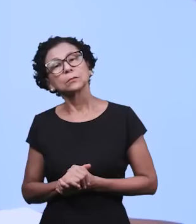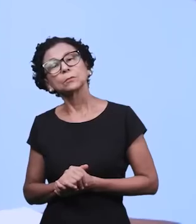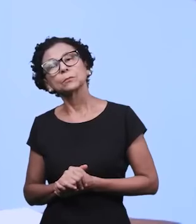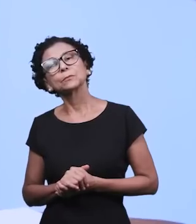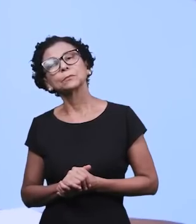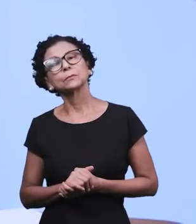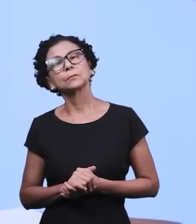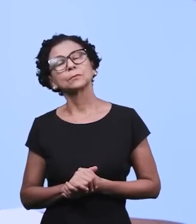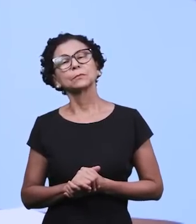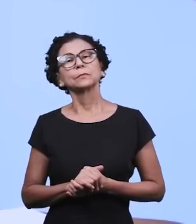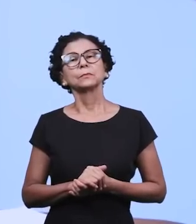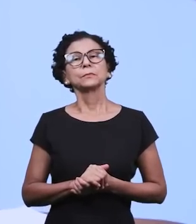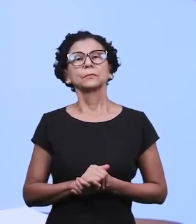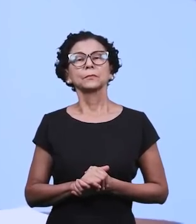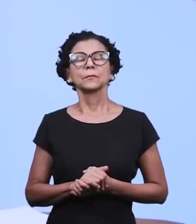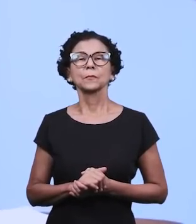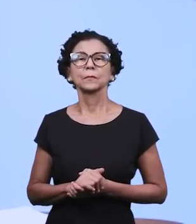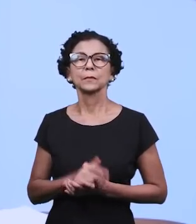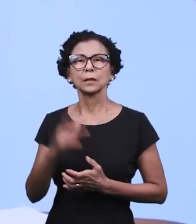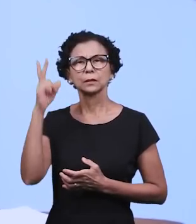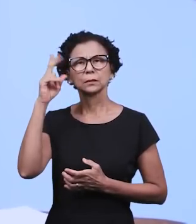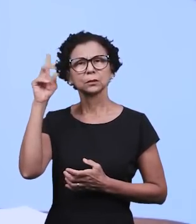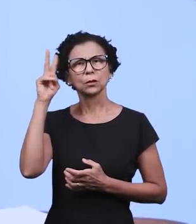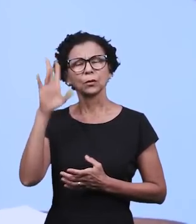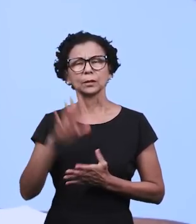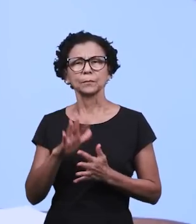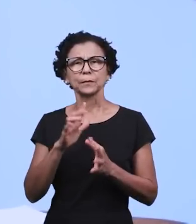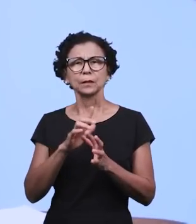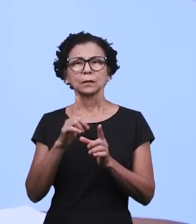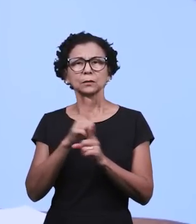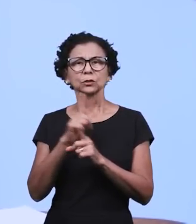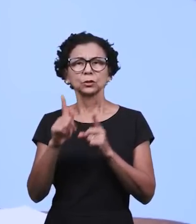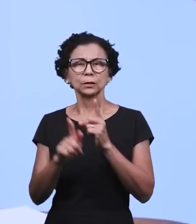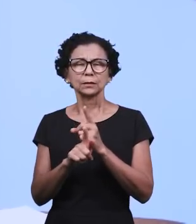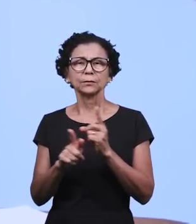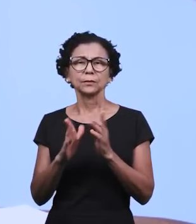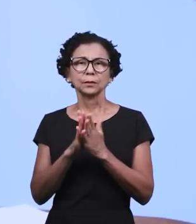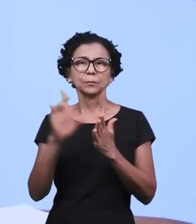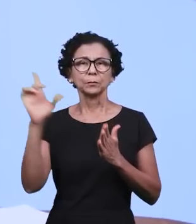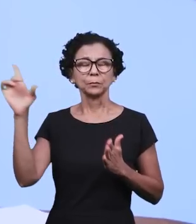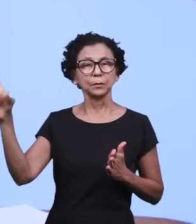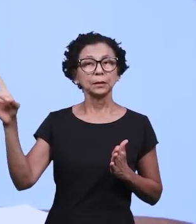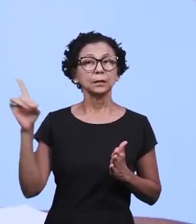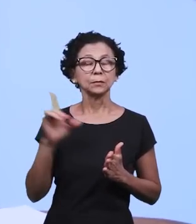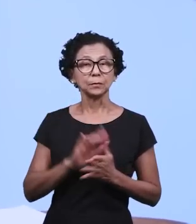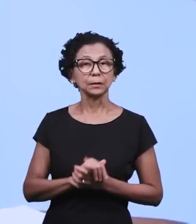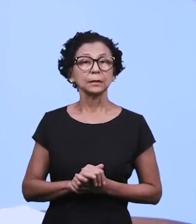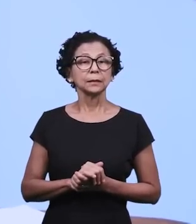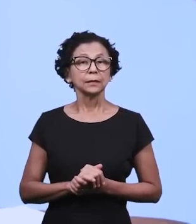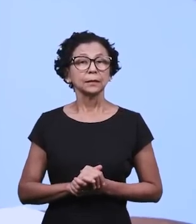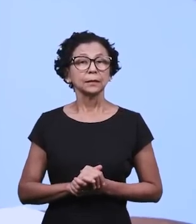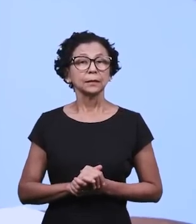Torre Eiffel, a história da língua portuguesa. Fiz um videozinho de história. Estou só contando isso para dizer assim que história,